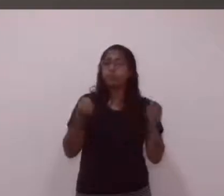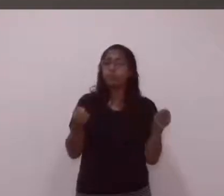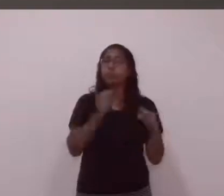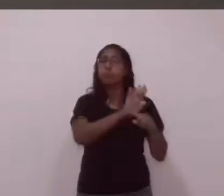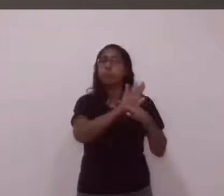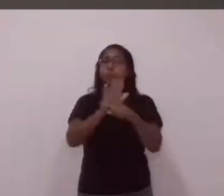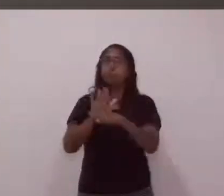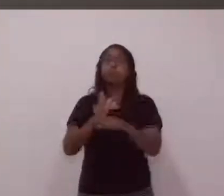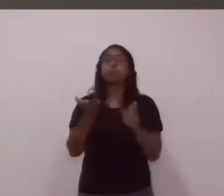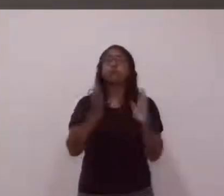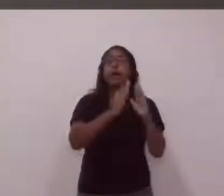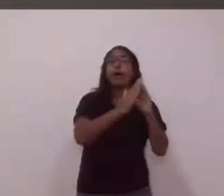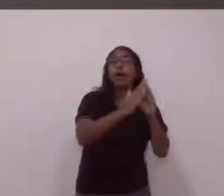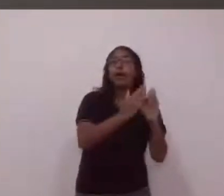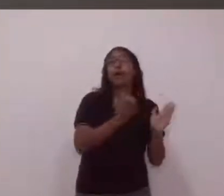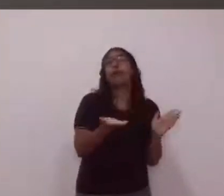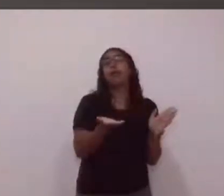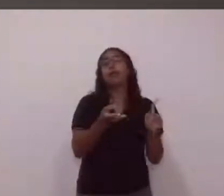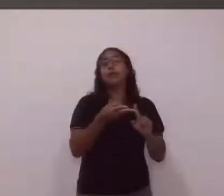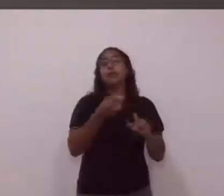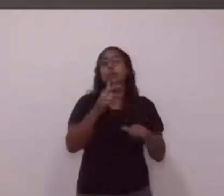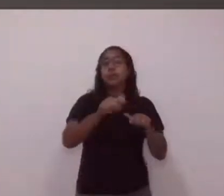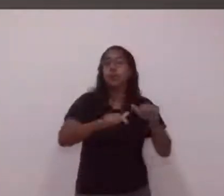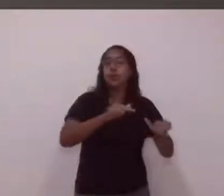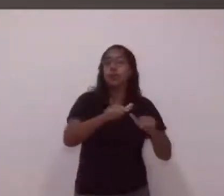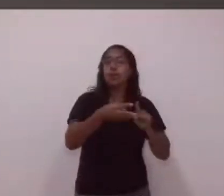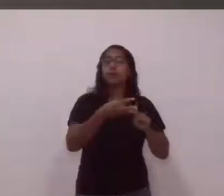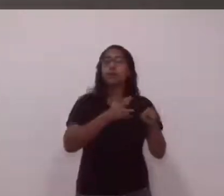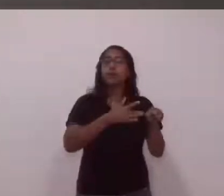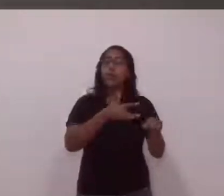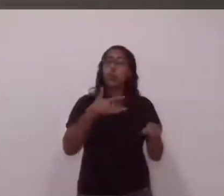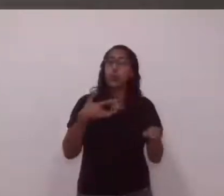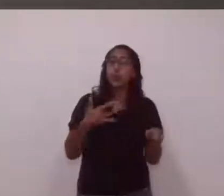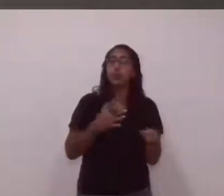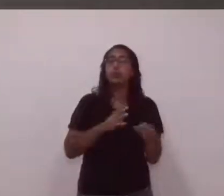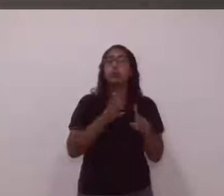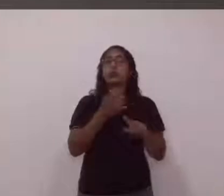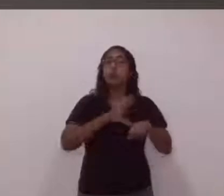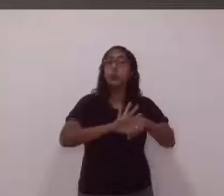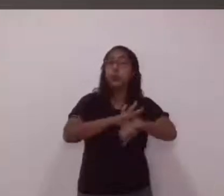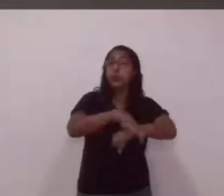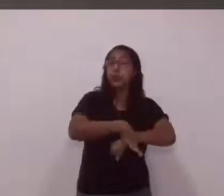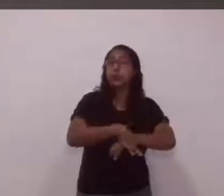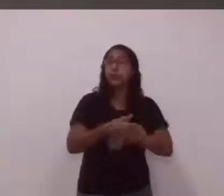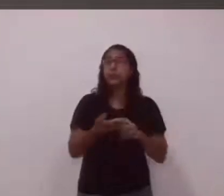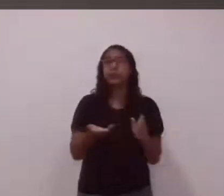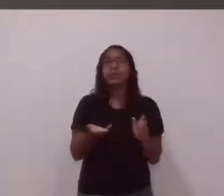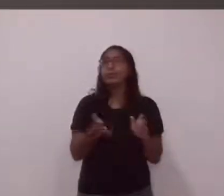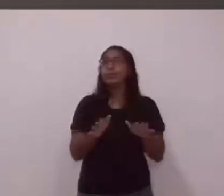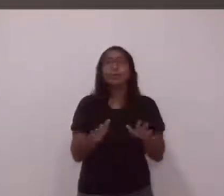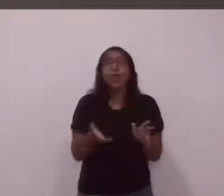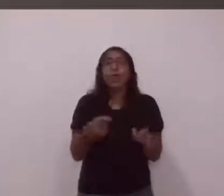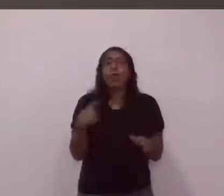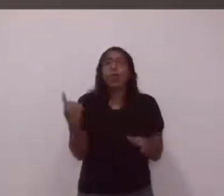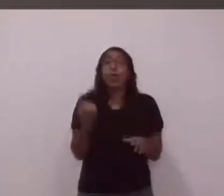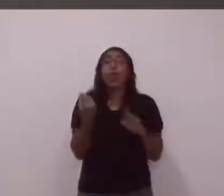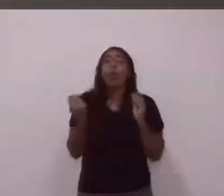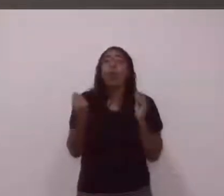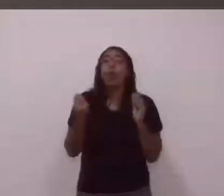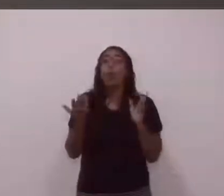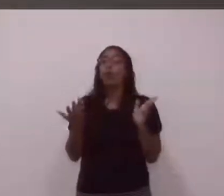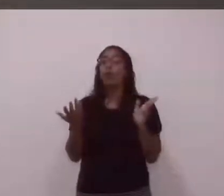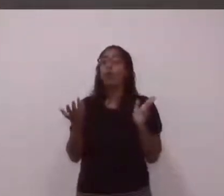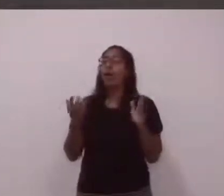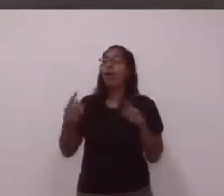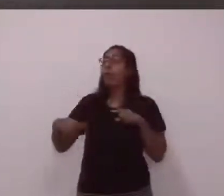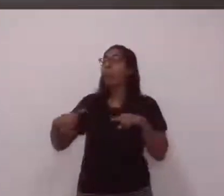segurança geração de emprego não, nós estamos discutindo aqui Jaime Cruz agora o meu ponto de vista e Edson